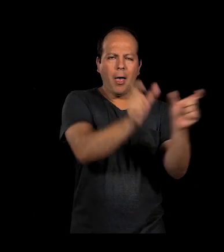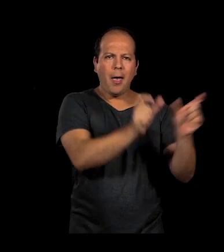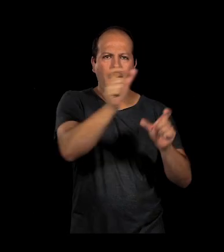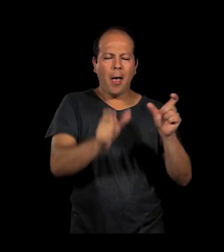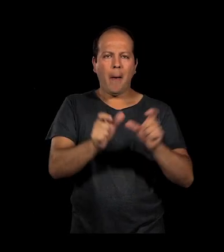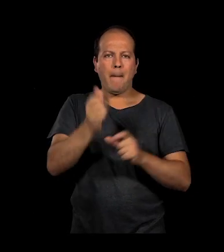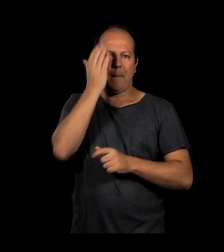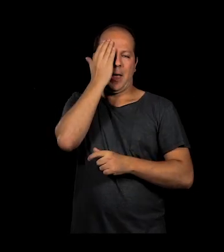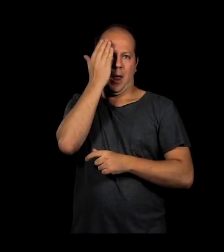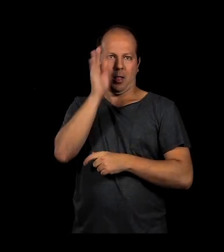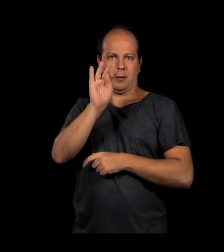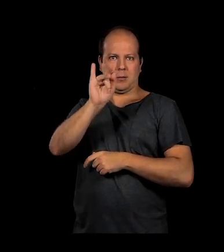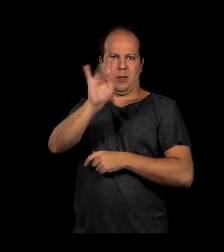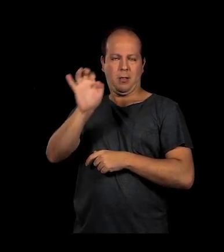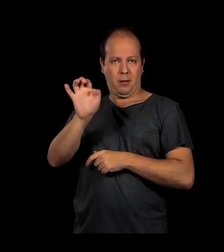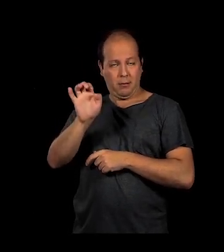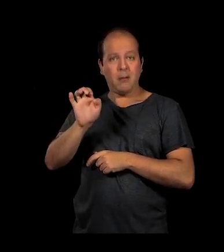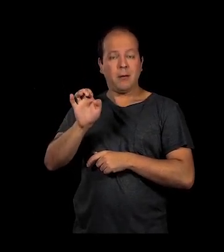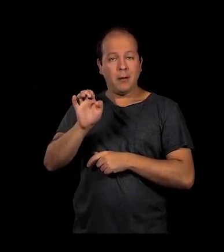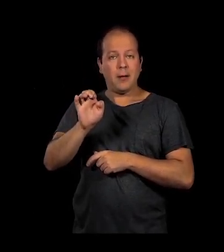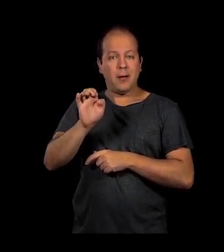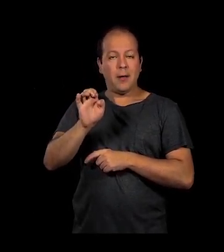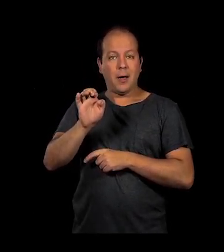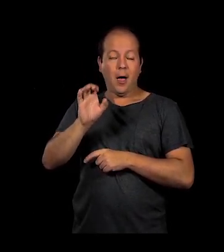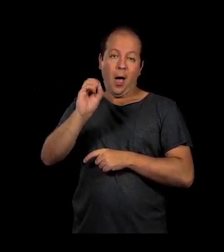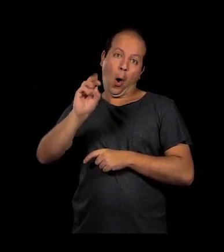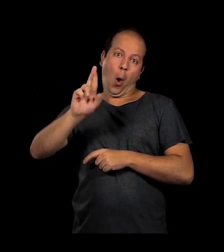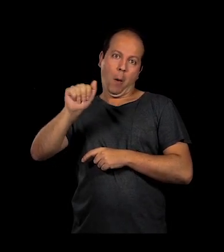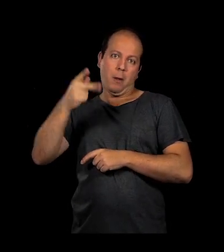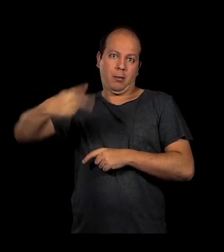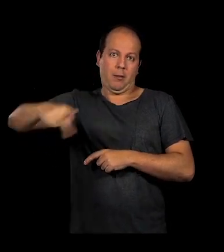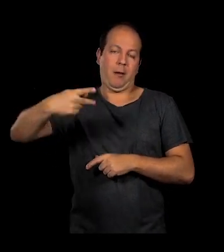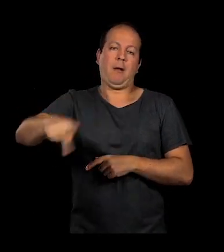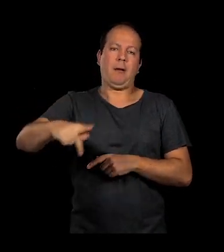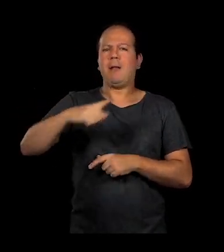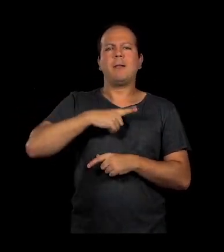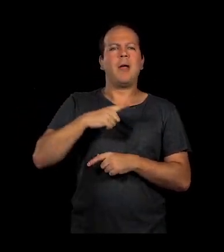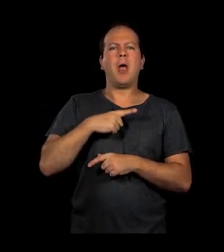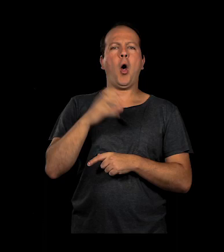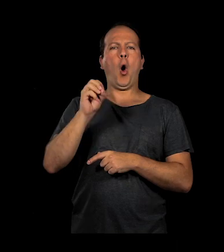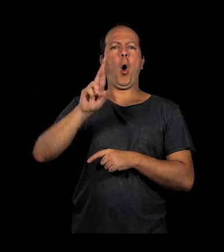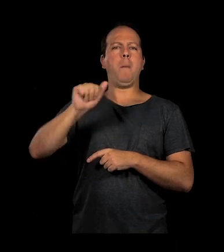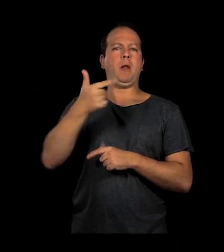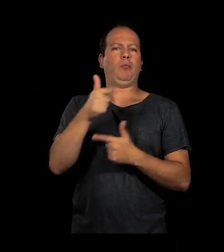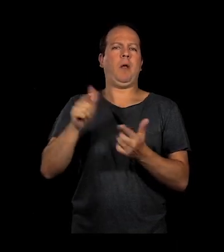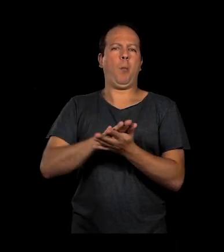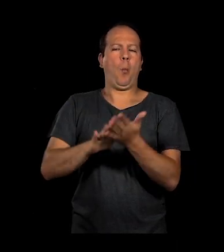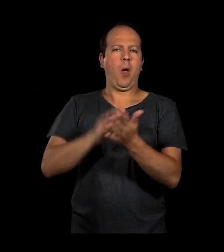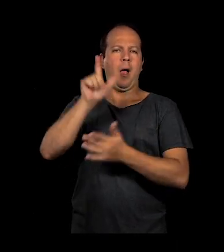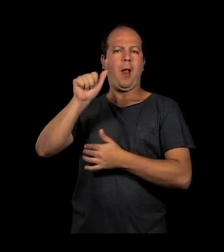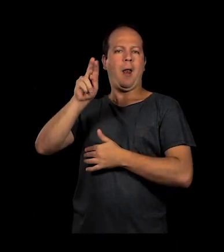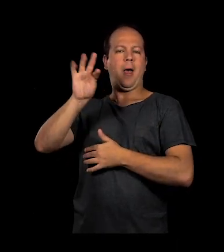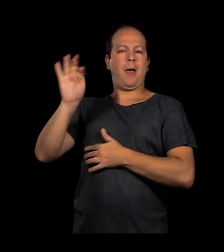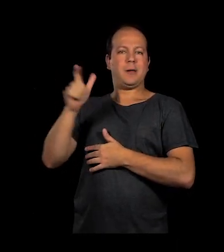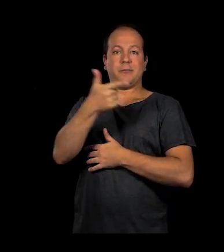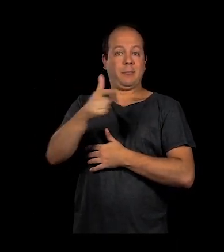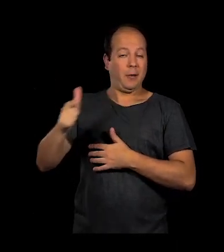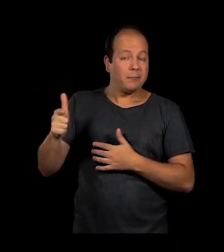tietê a obra nela seria então tem mais obra nenhuma da net